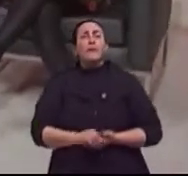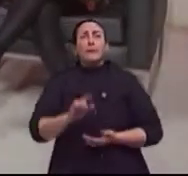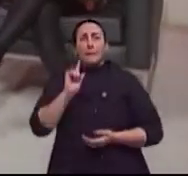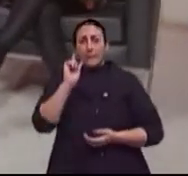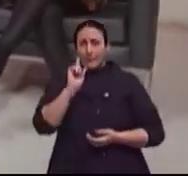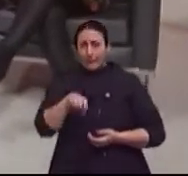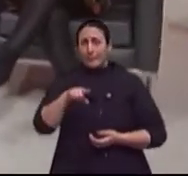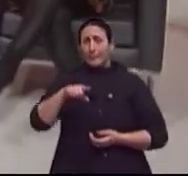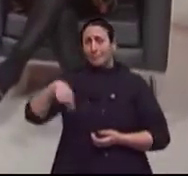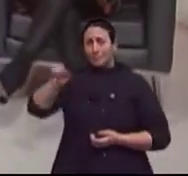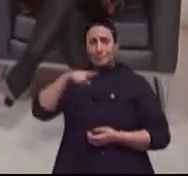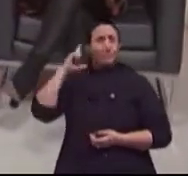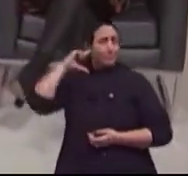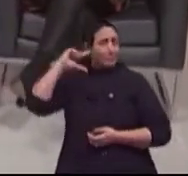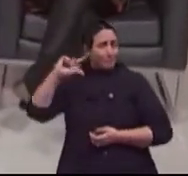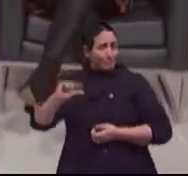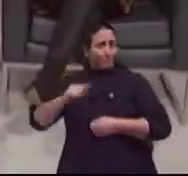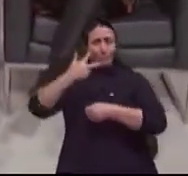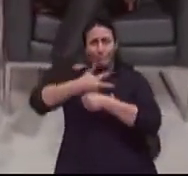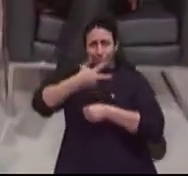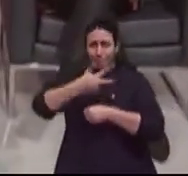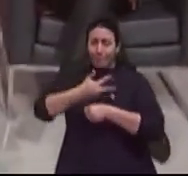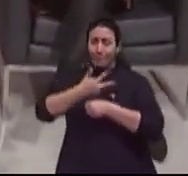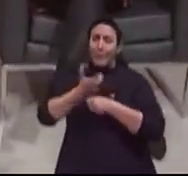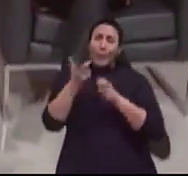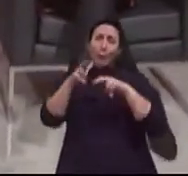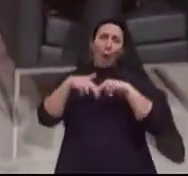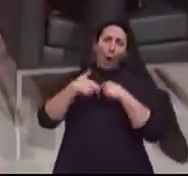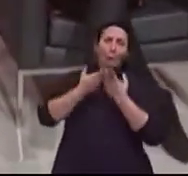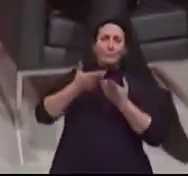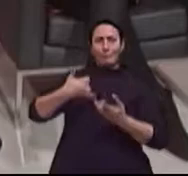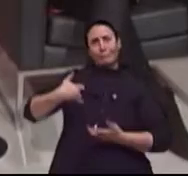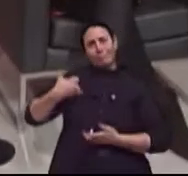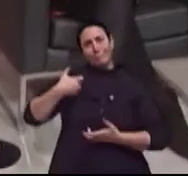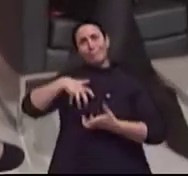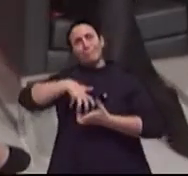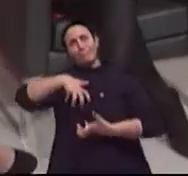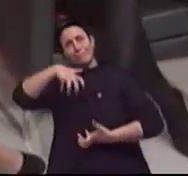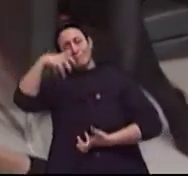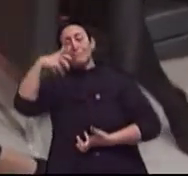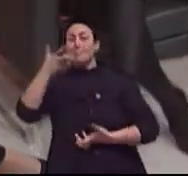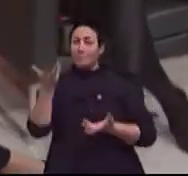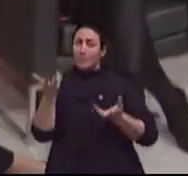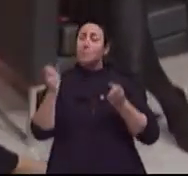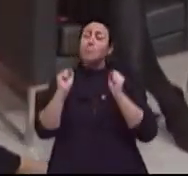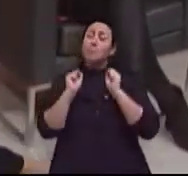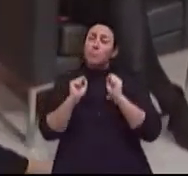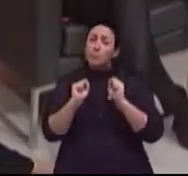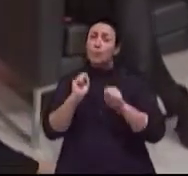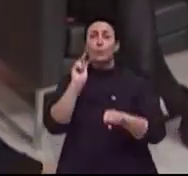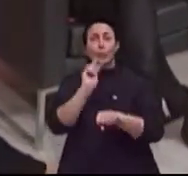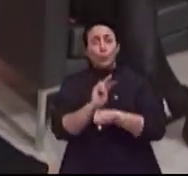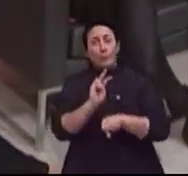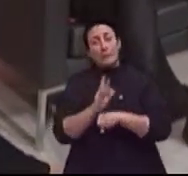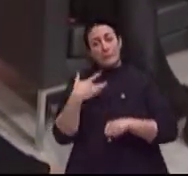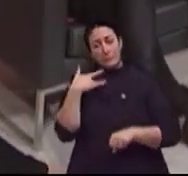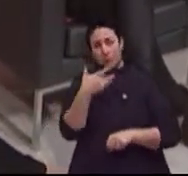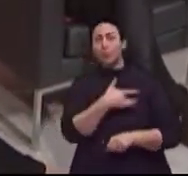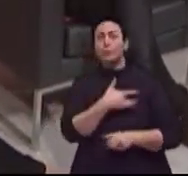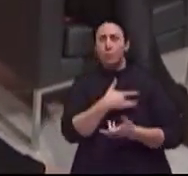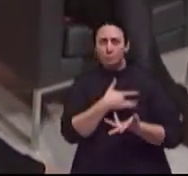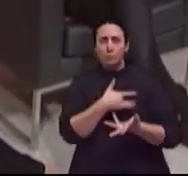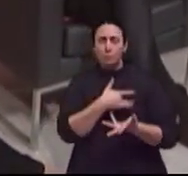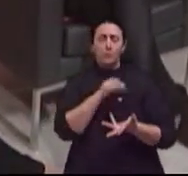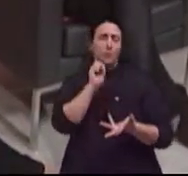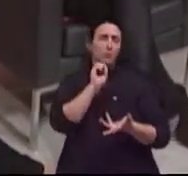ela é difícil porque ela é inerente ao, certo, nosso envelhecimento, uhum, né? Mas como a gente falou, vamos cuidar da nossa saúde,